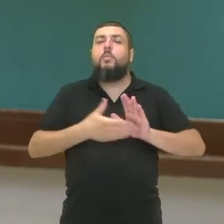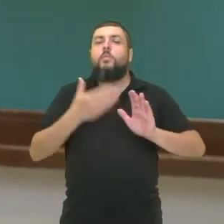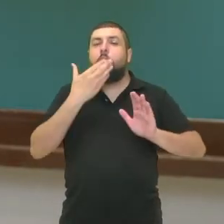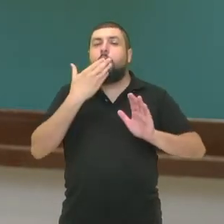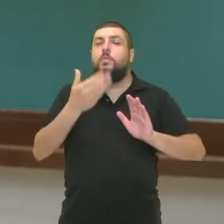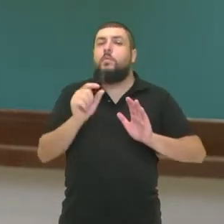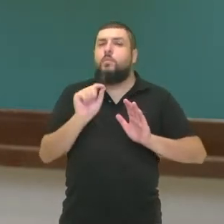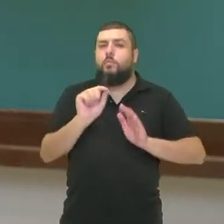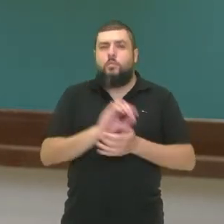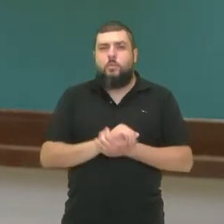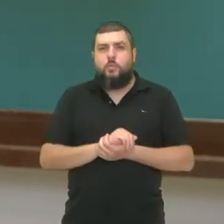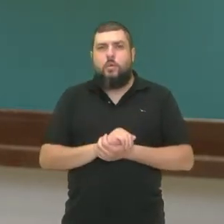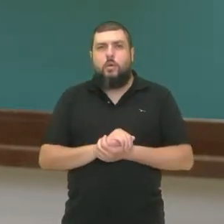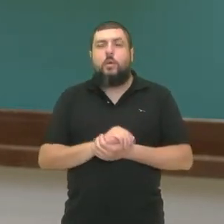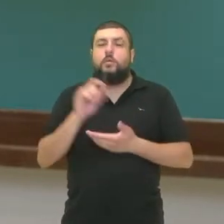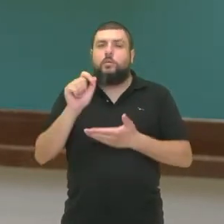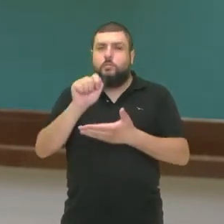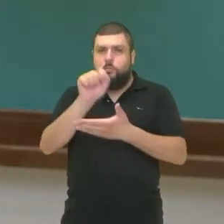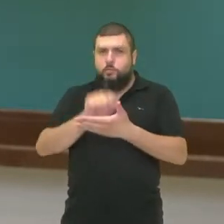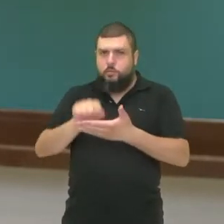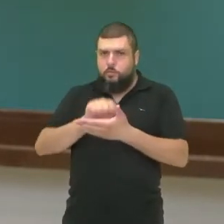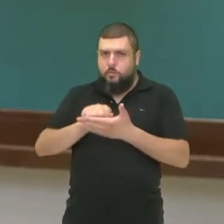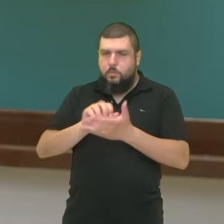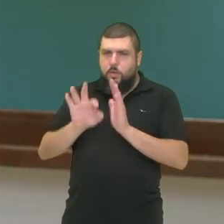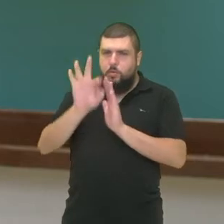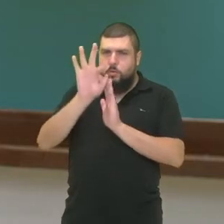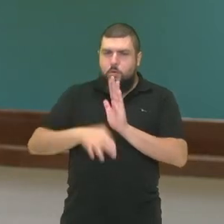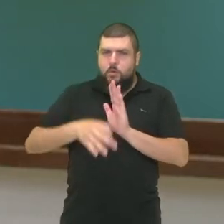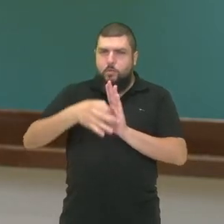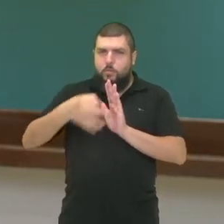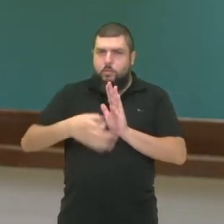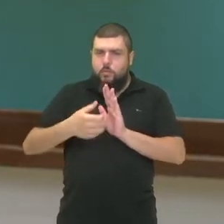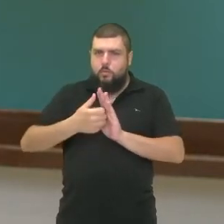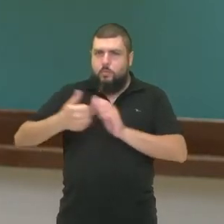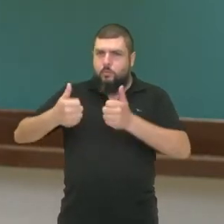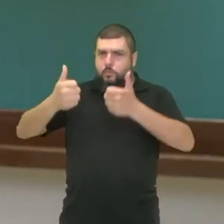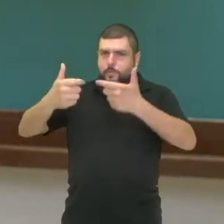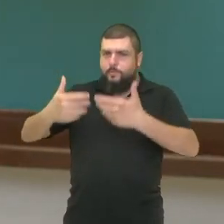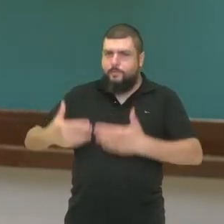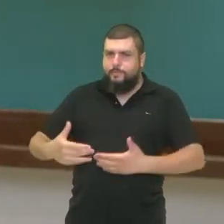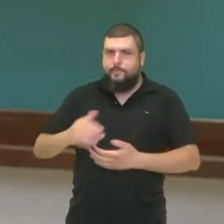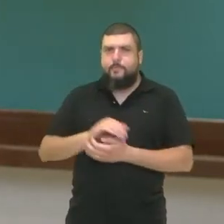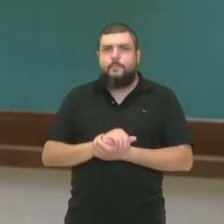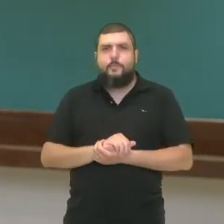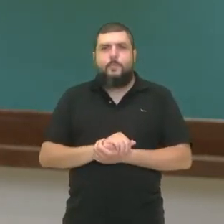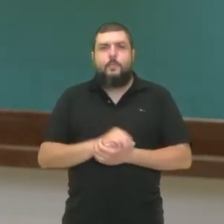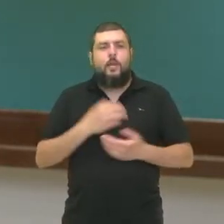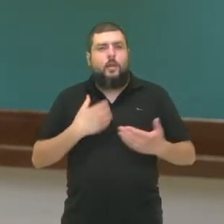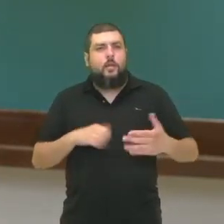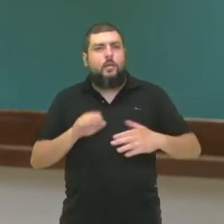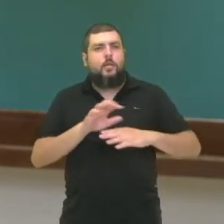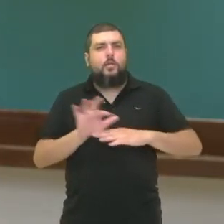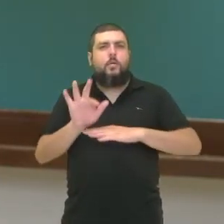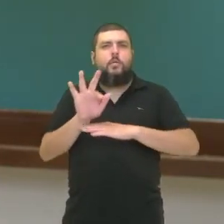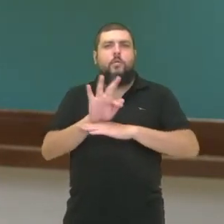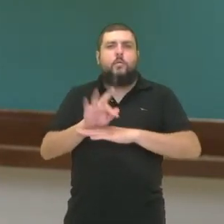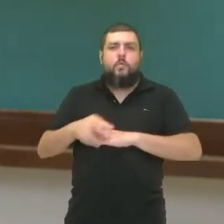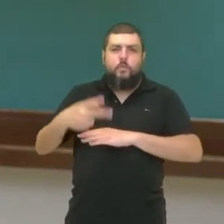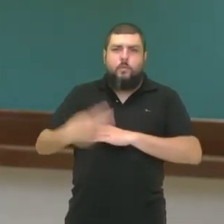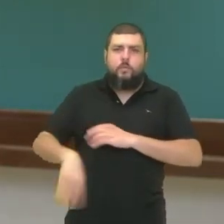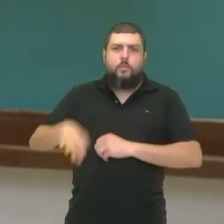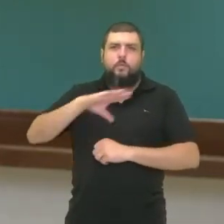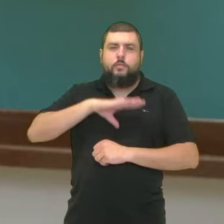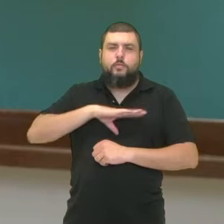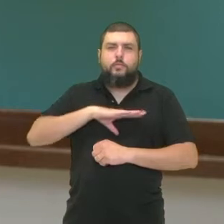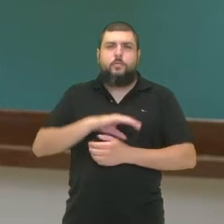Redija um texto dissertativo argumentativo em modalidade escrita, formal da língua portuguesa, sobre o